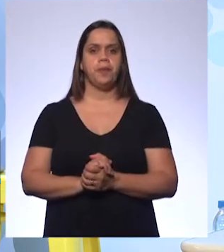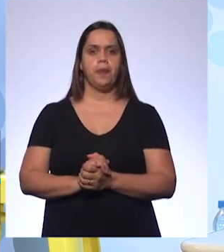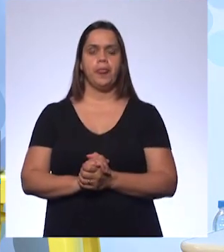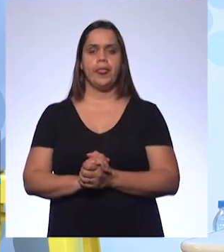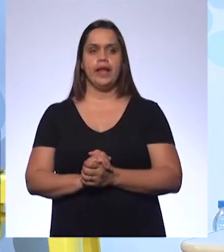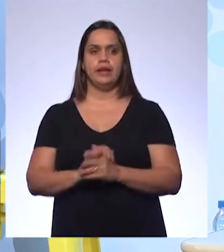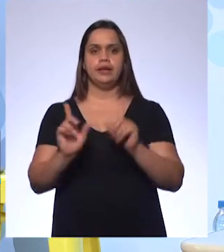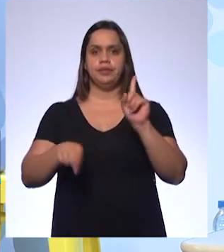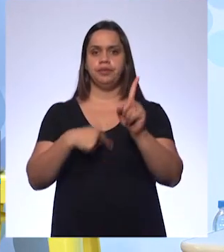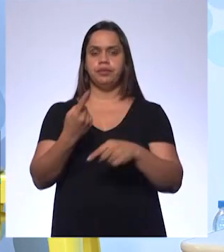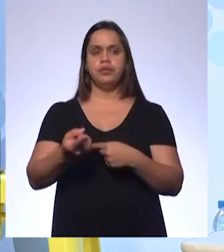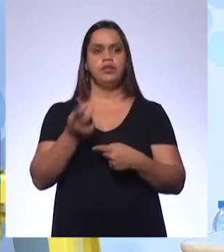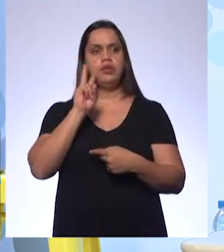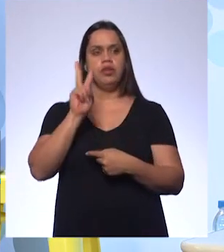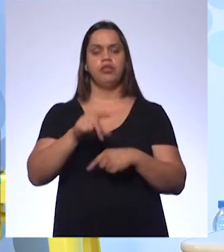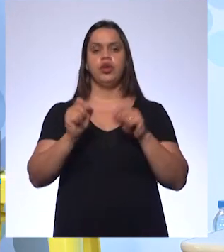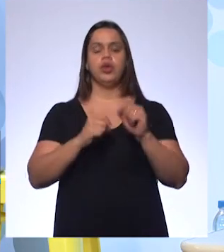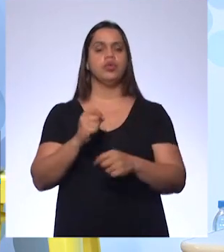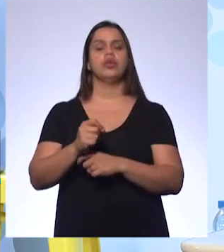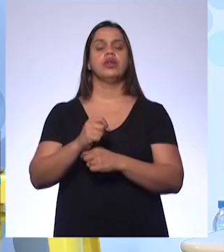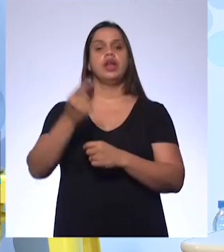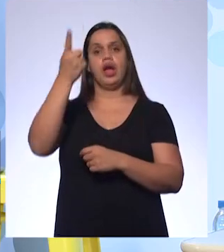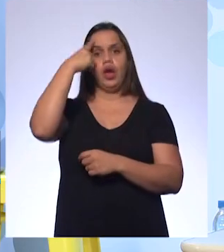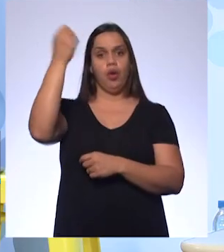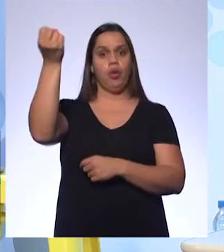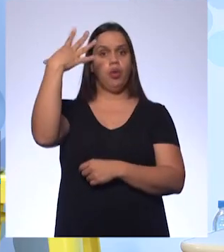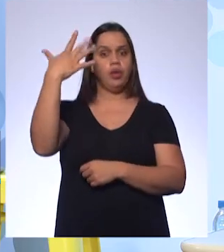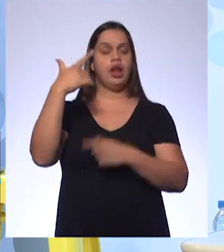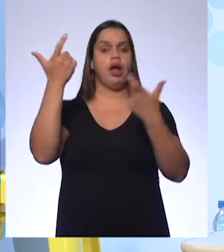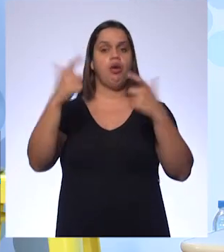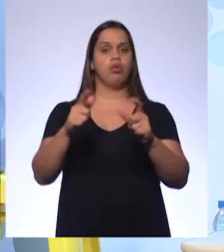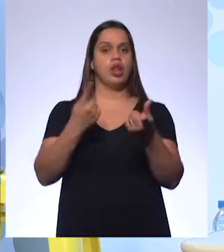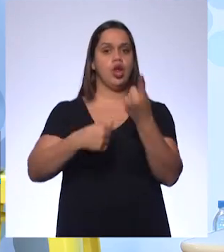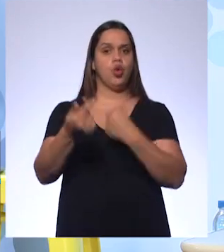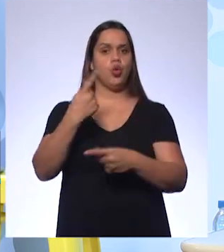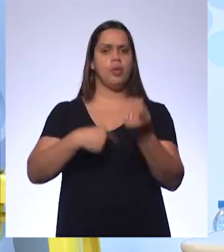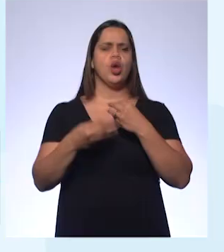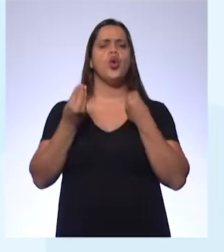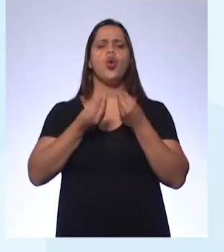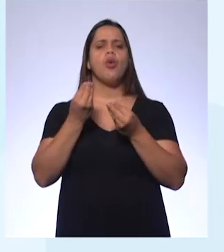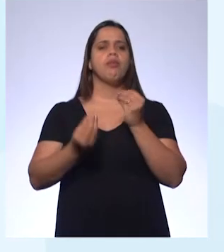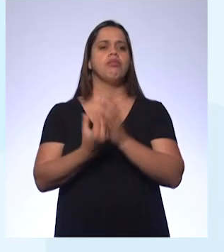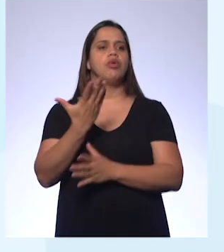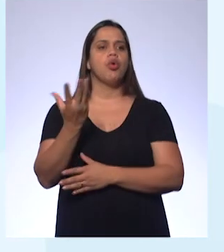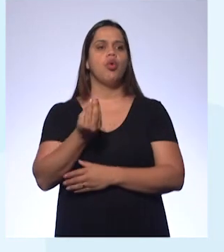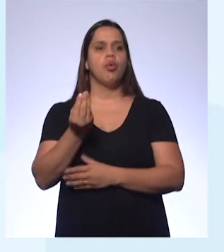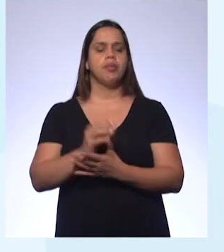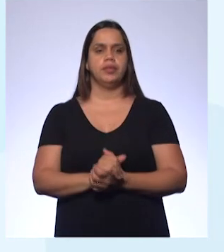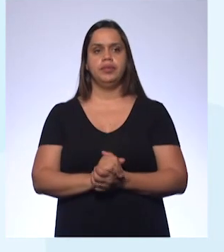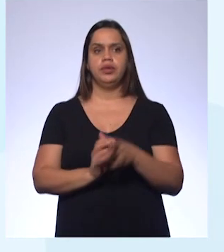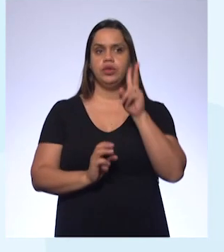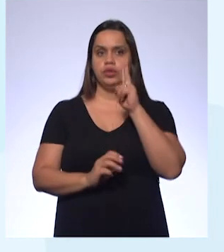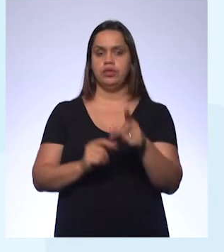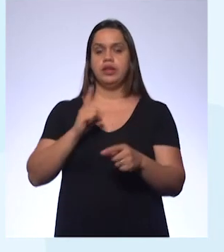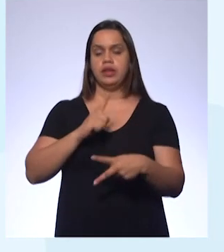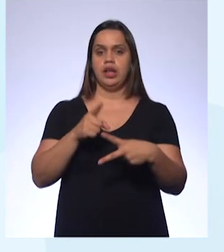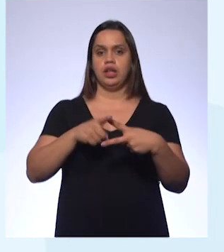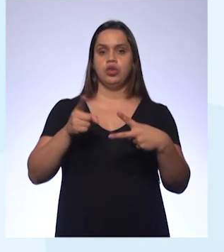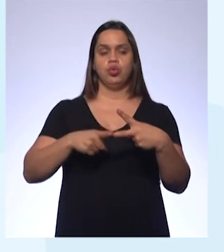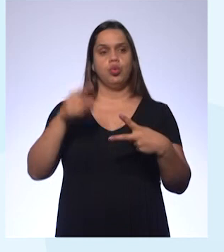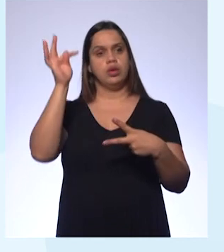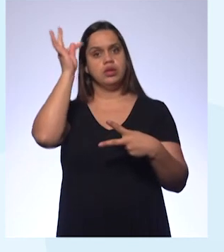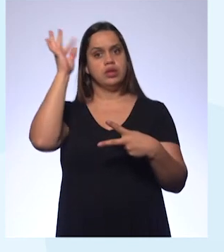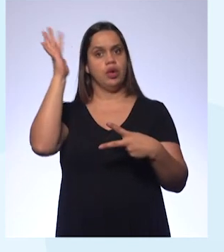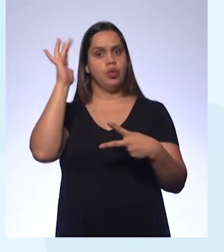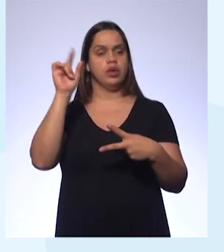Vamos ver agora o iluminismo na economia, como é que ele se manifestou. Então, olha só, nós temos duas